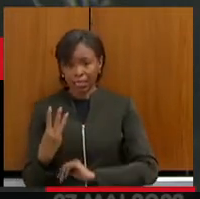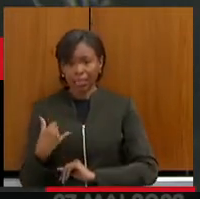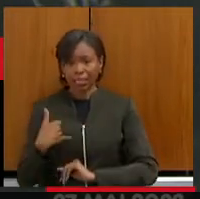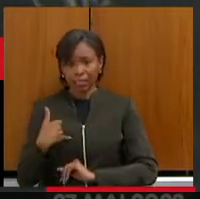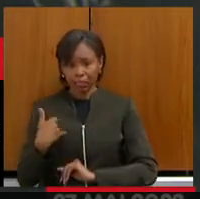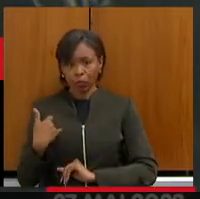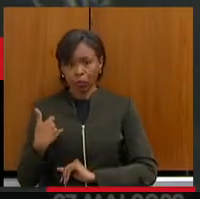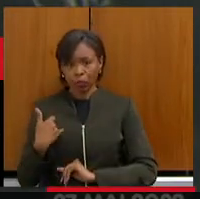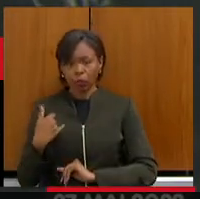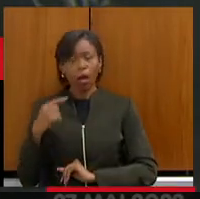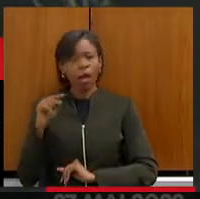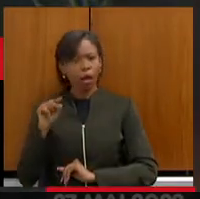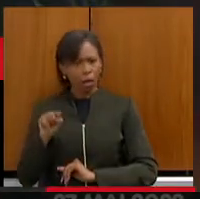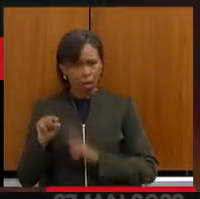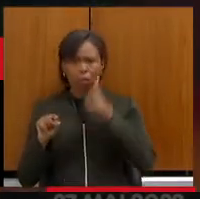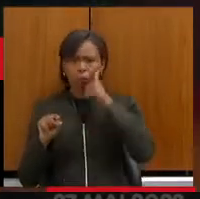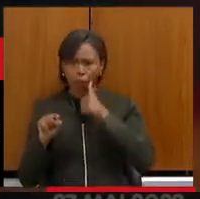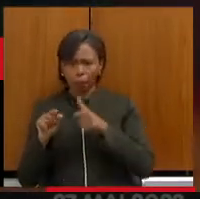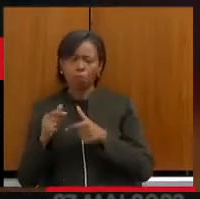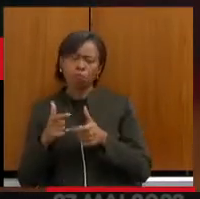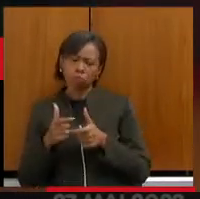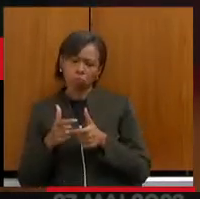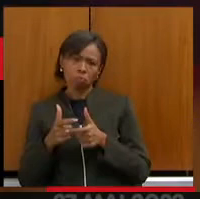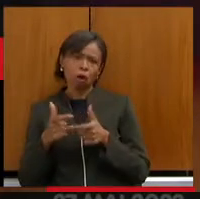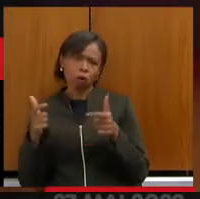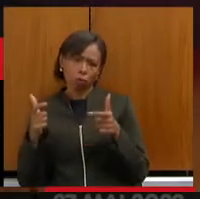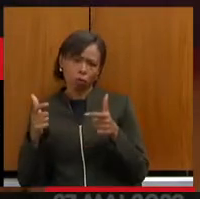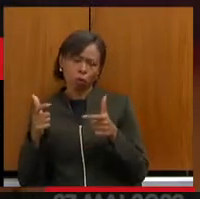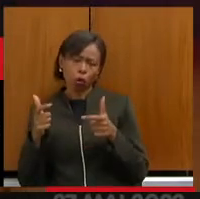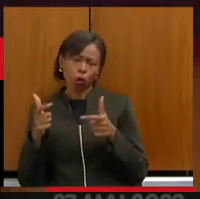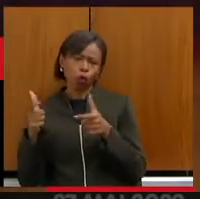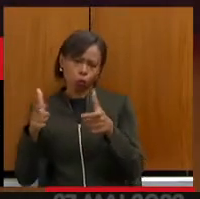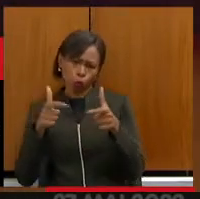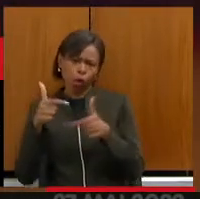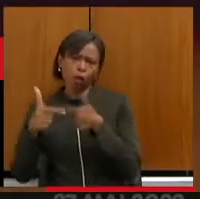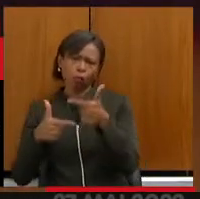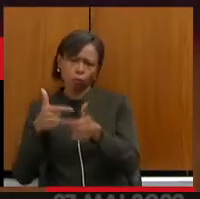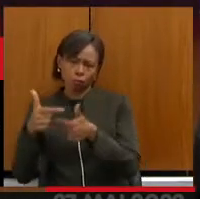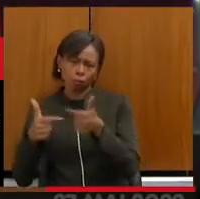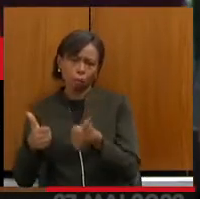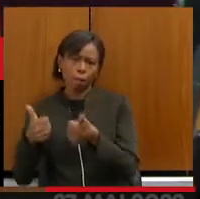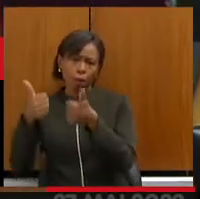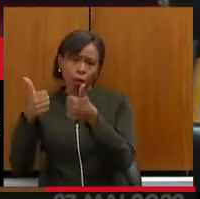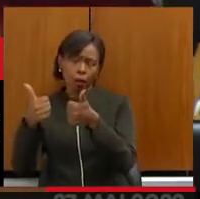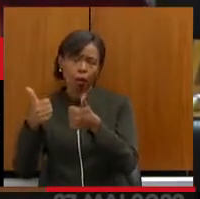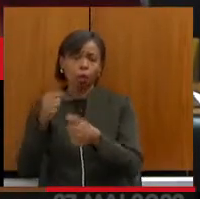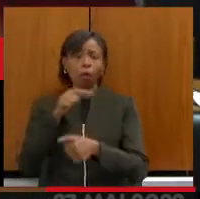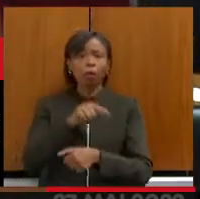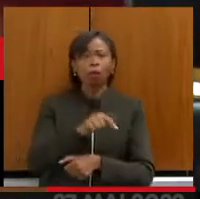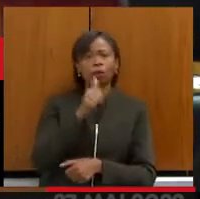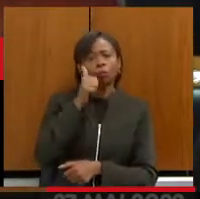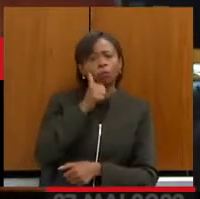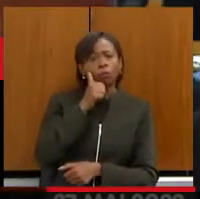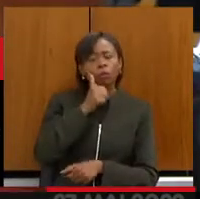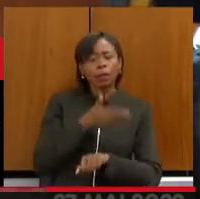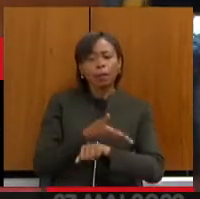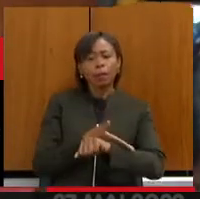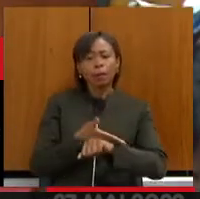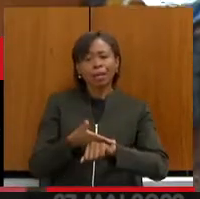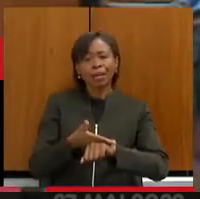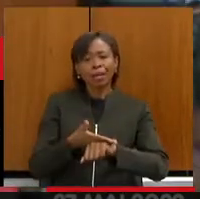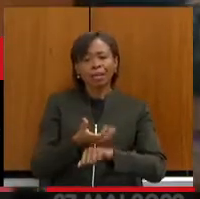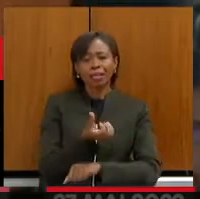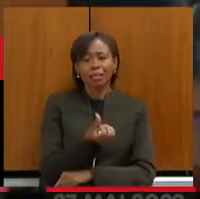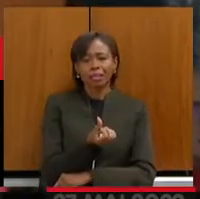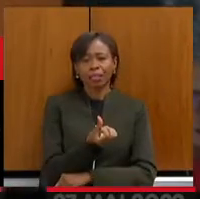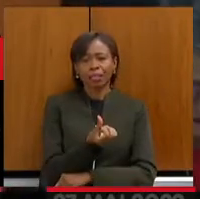índices de ocupação e ao passo que as mulheres brancas a proporção foi de 60,2